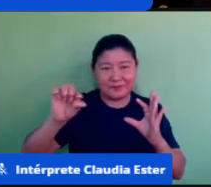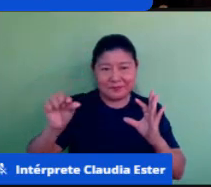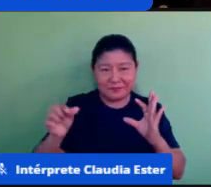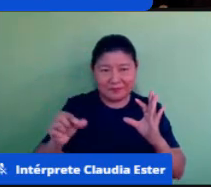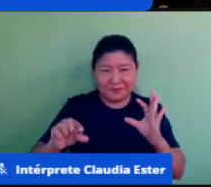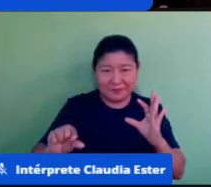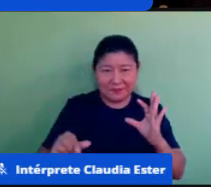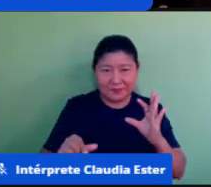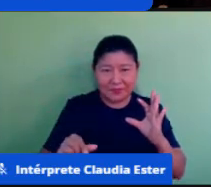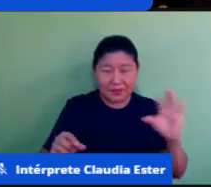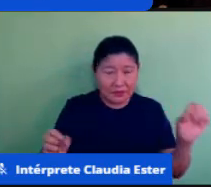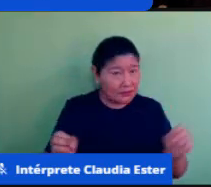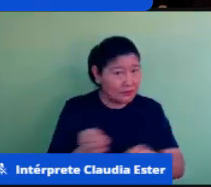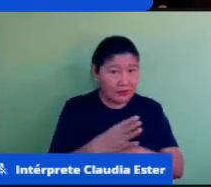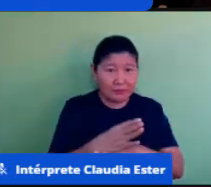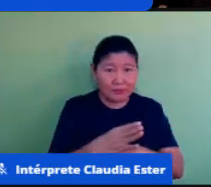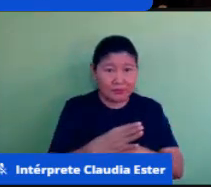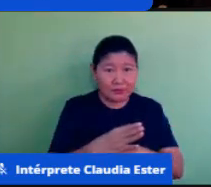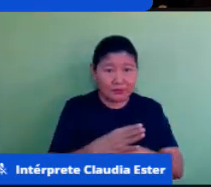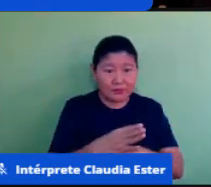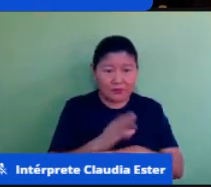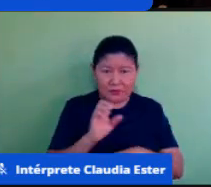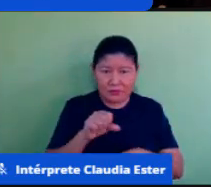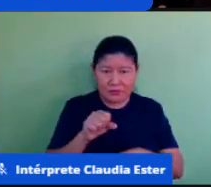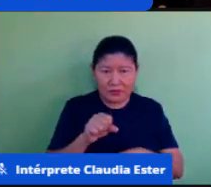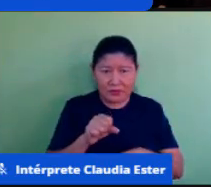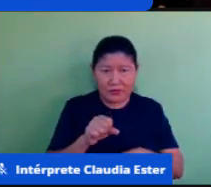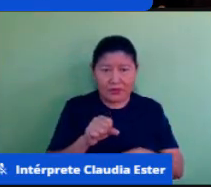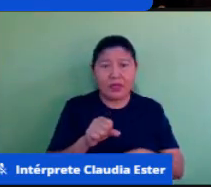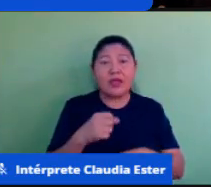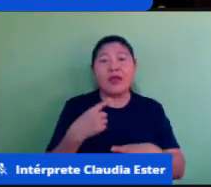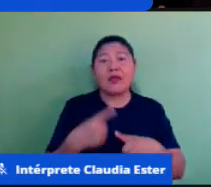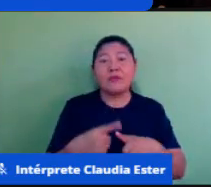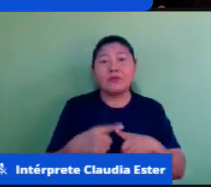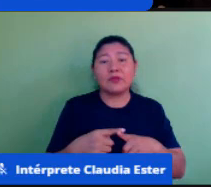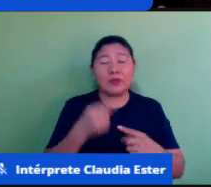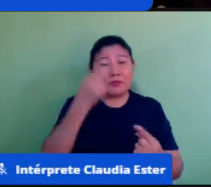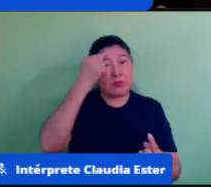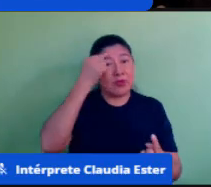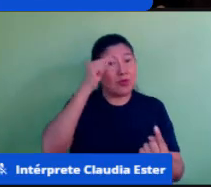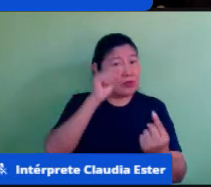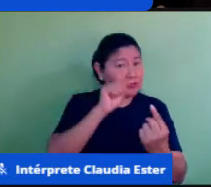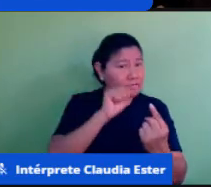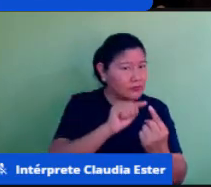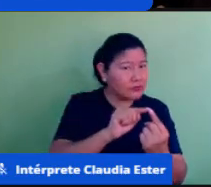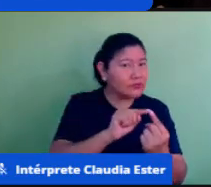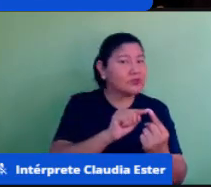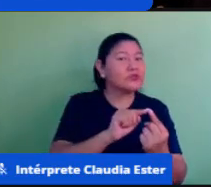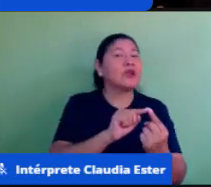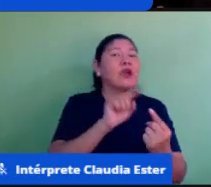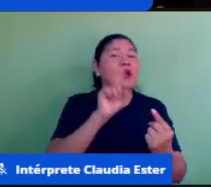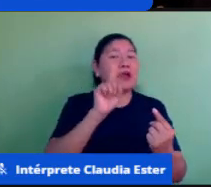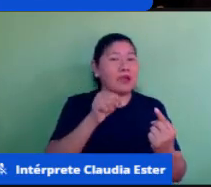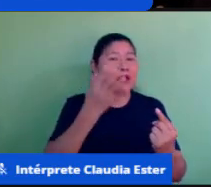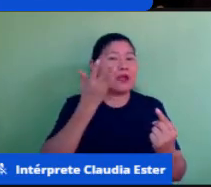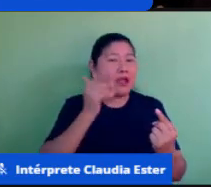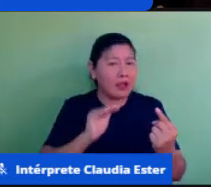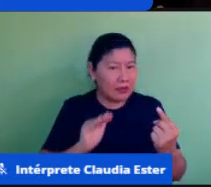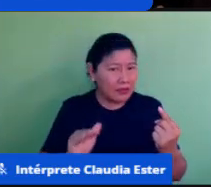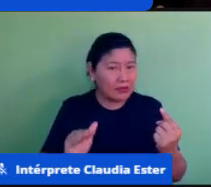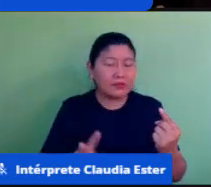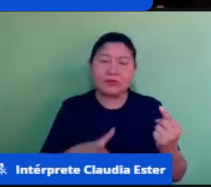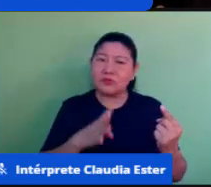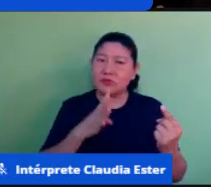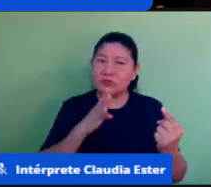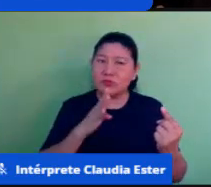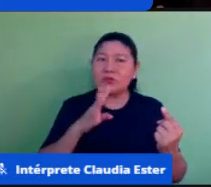ela está toda completa, porque o meu foco com ela é outra coisa. O meu foco é que o meu aluno aprenda os números de uma forma legal, de uma forma